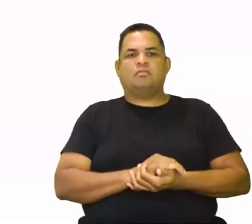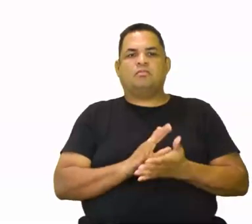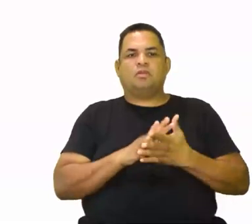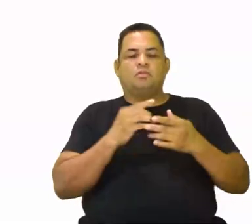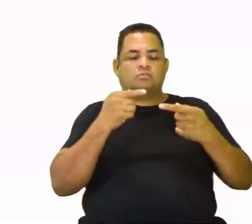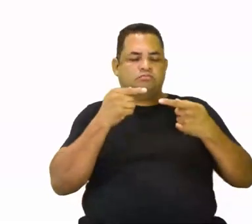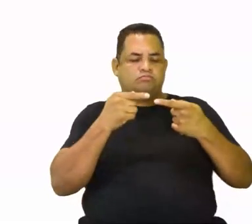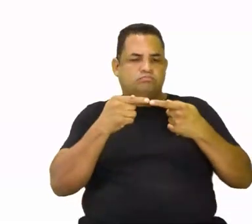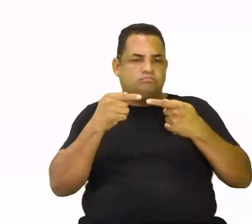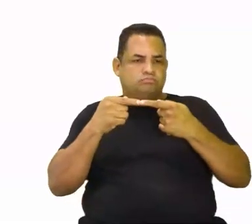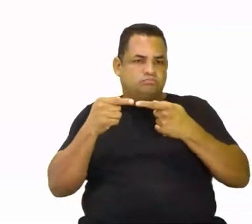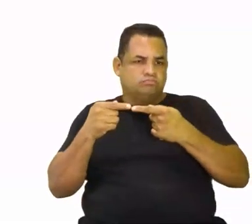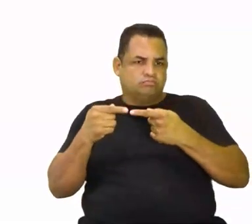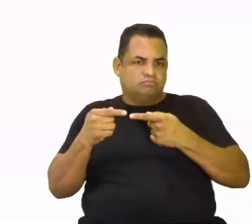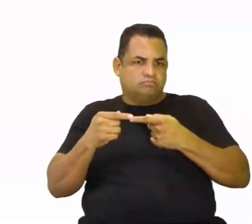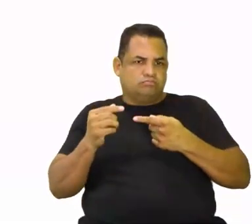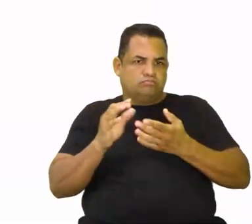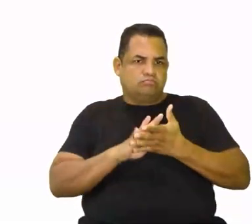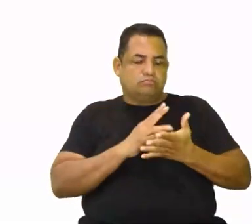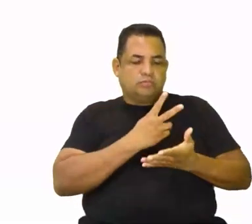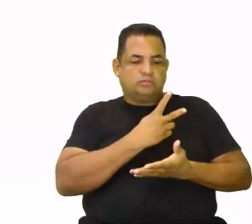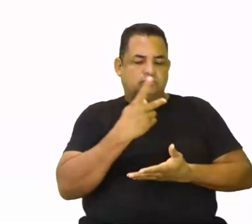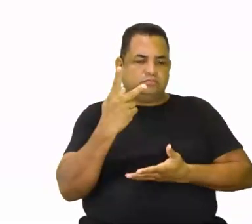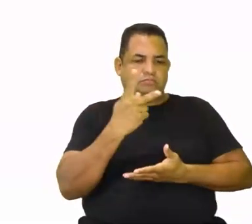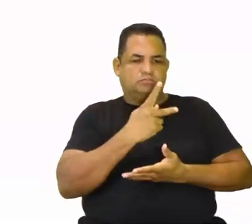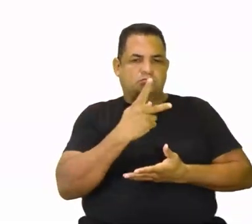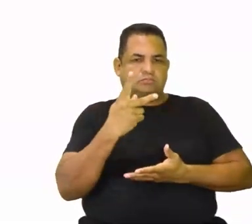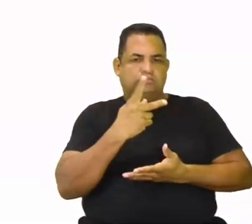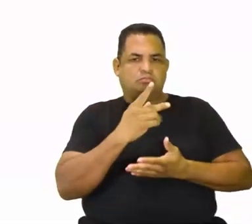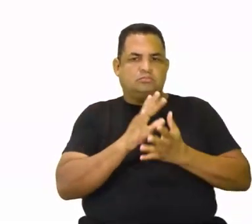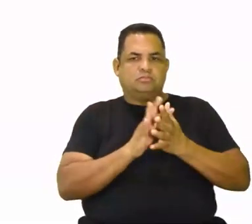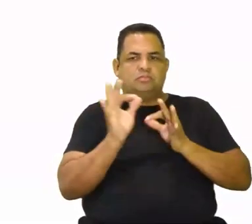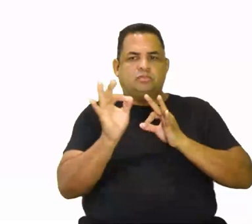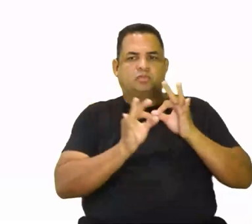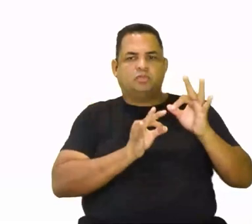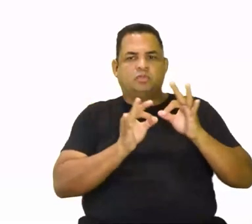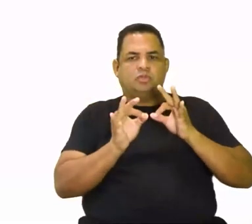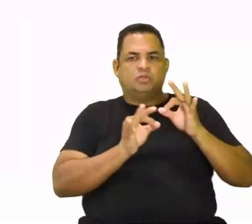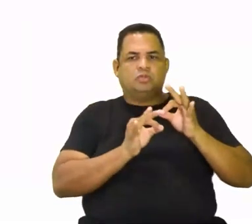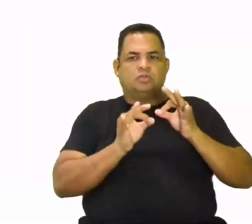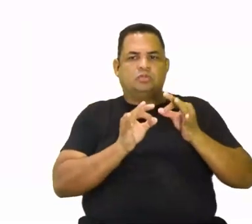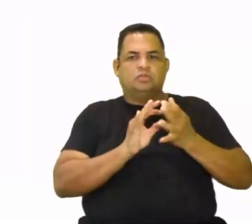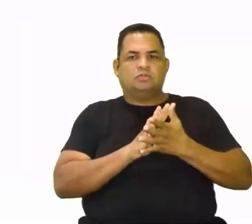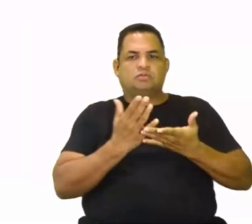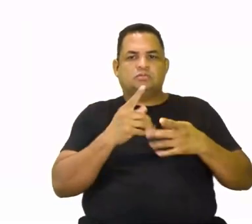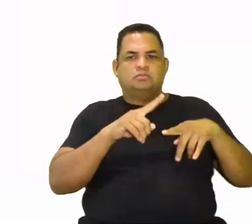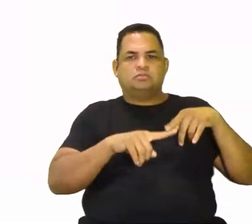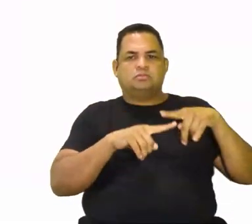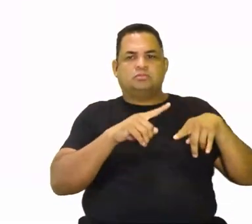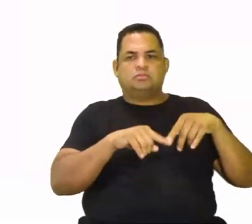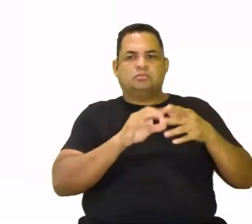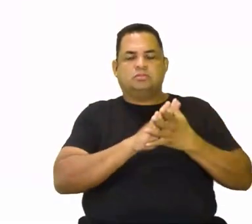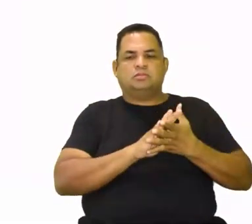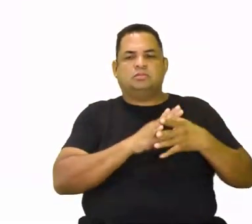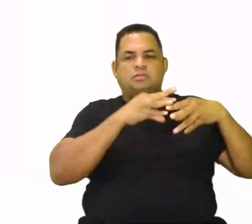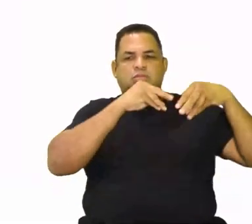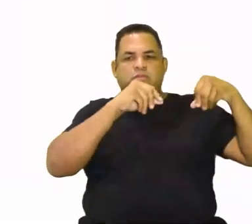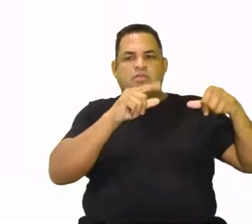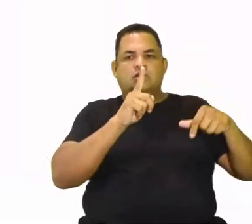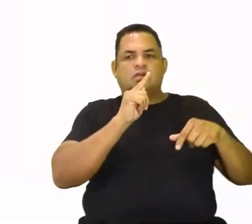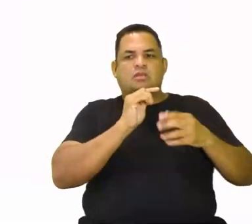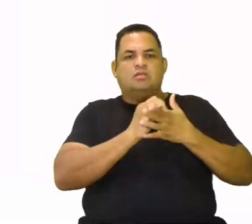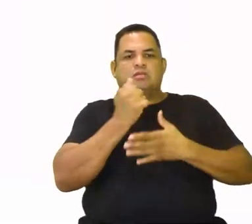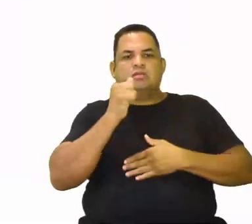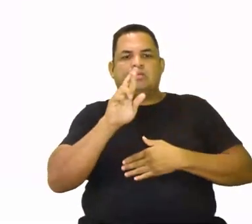que se combinavam aos pares, formando os elementos terra, água,